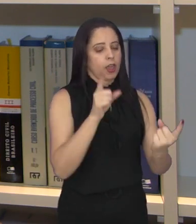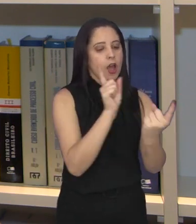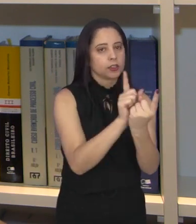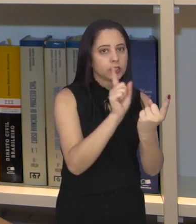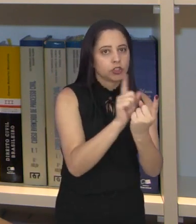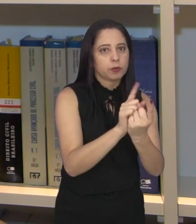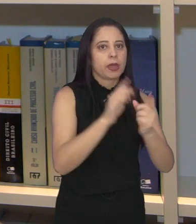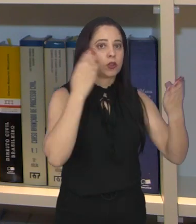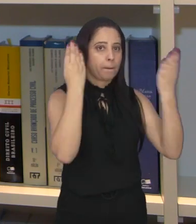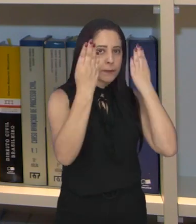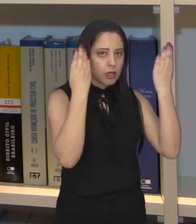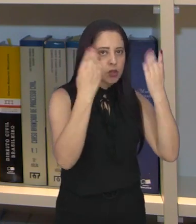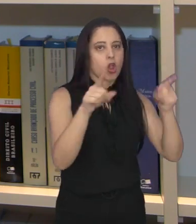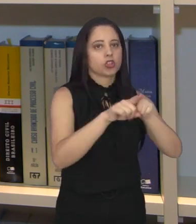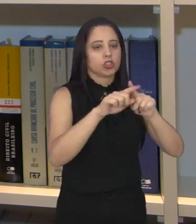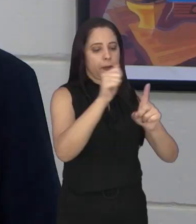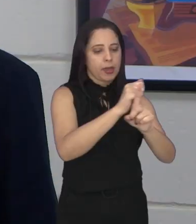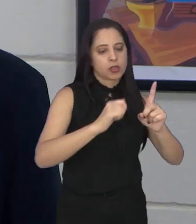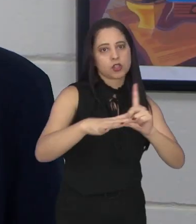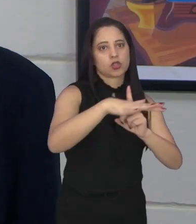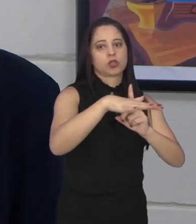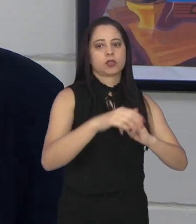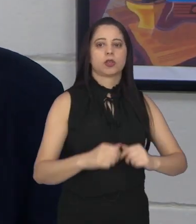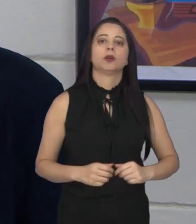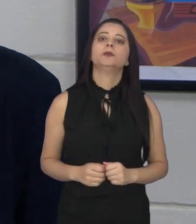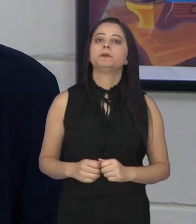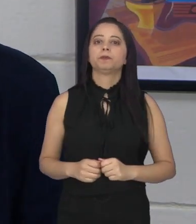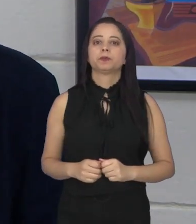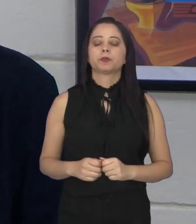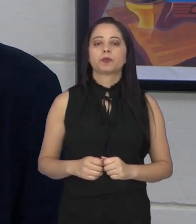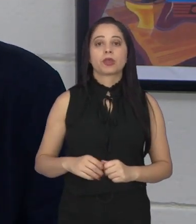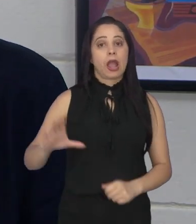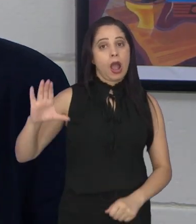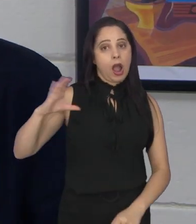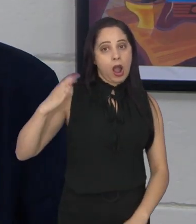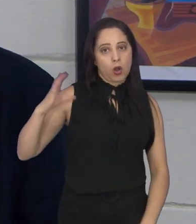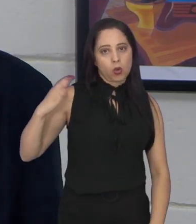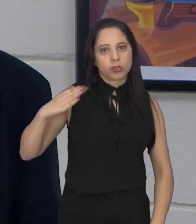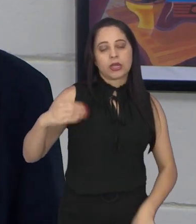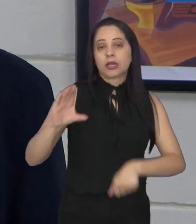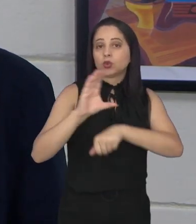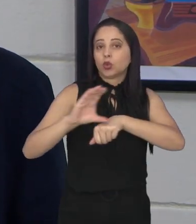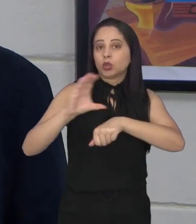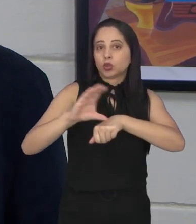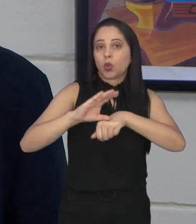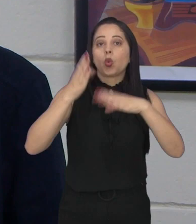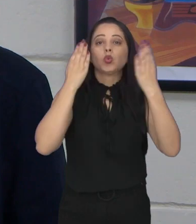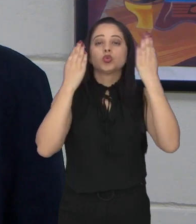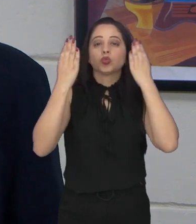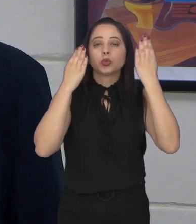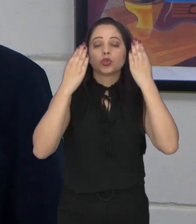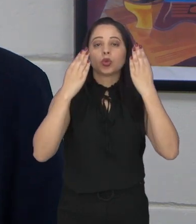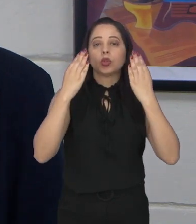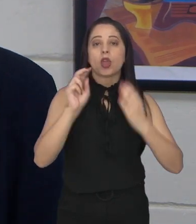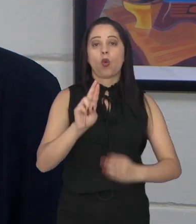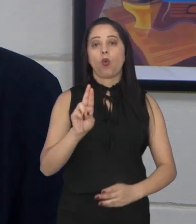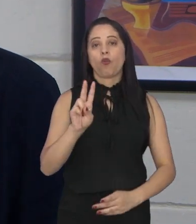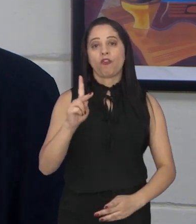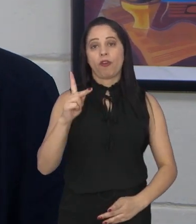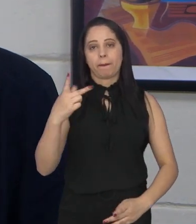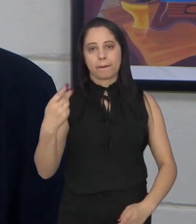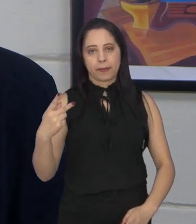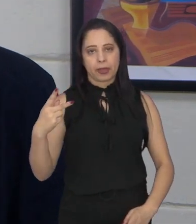psicológico, quanto também um atendimento social. A supervisora do curso de psicologia da Univap ainda reforçou que no espaço